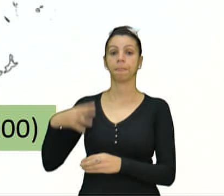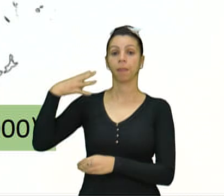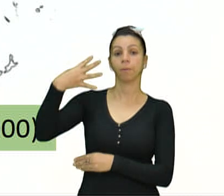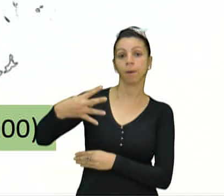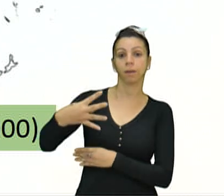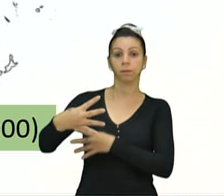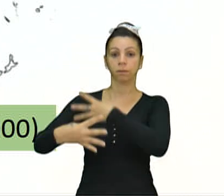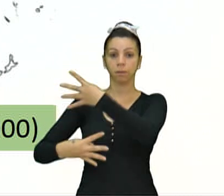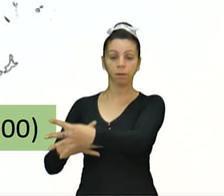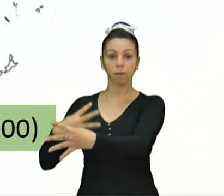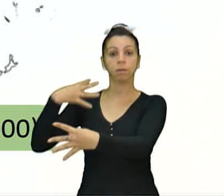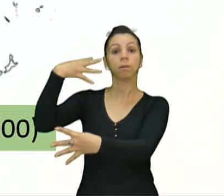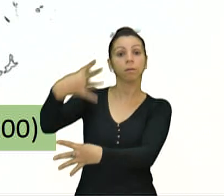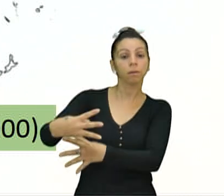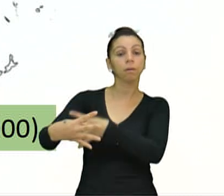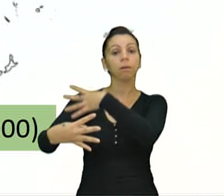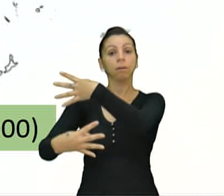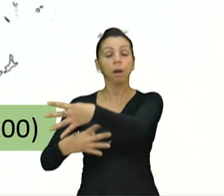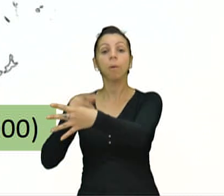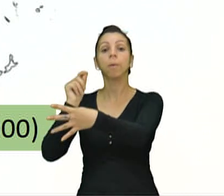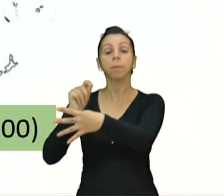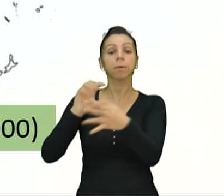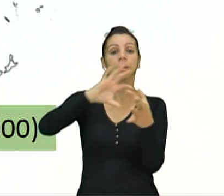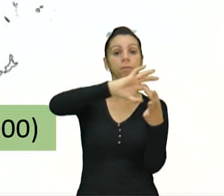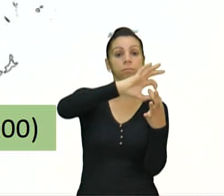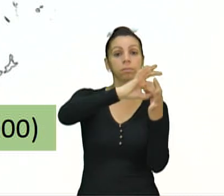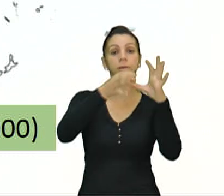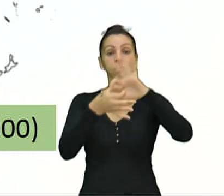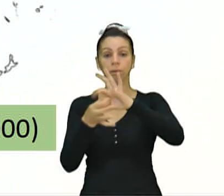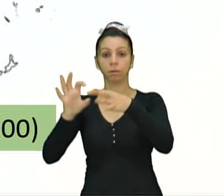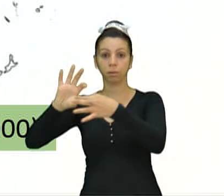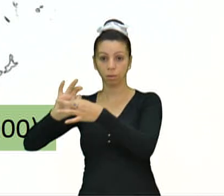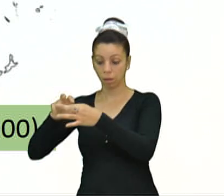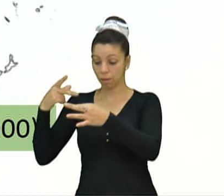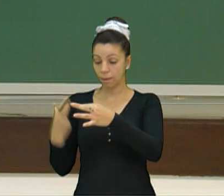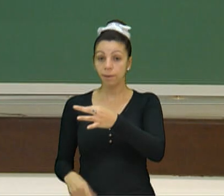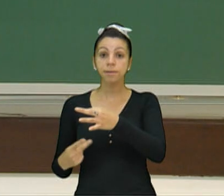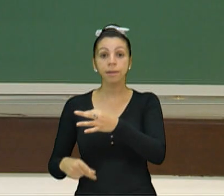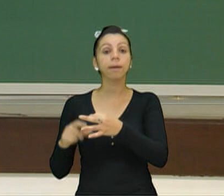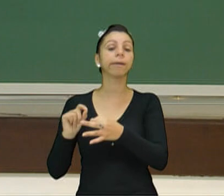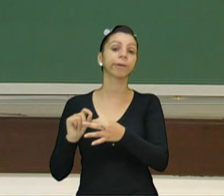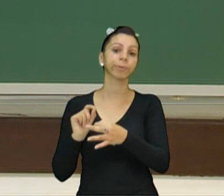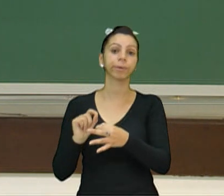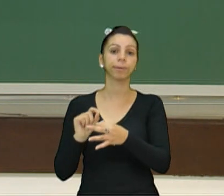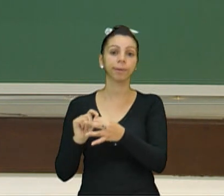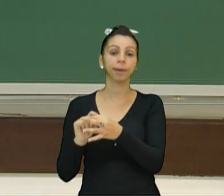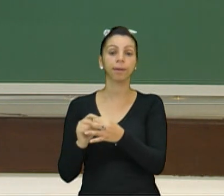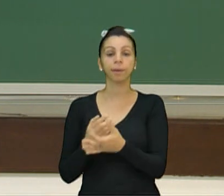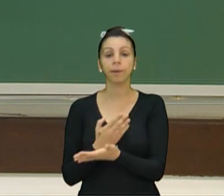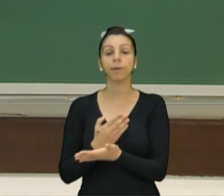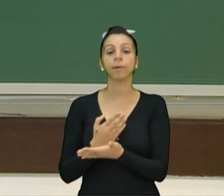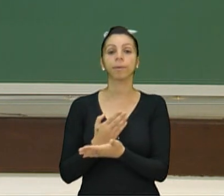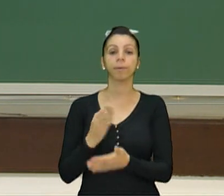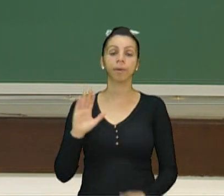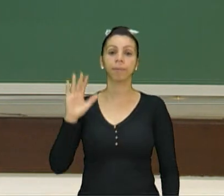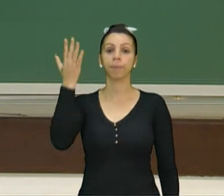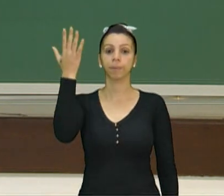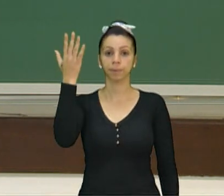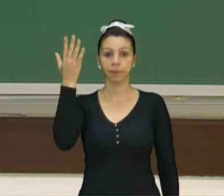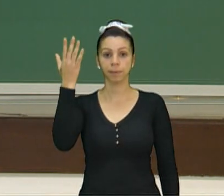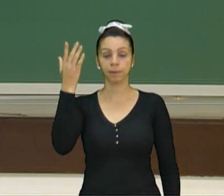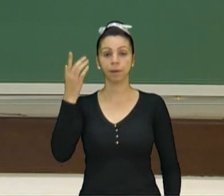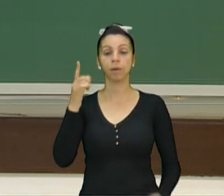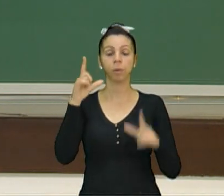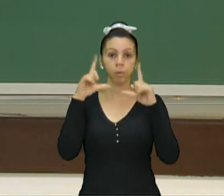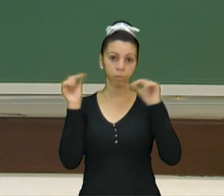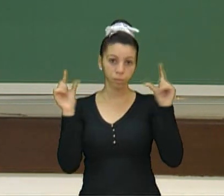Olimpíadas, e a desse ano seria em Tóquio, né, no Japão, mas devido ao coronavírus teve essa coisa de adiamento, né? Vamos acompanhar no que isso